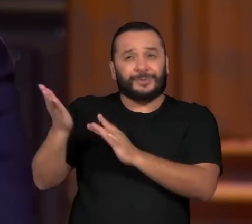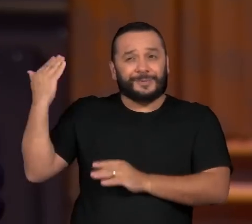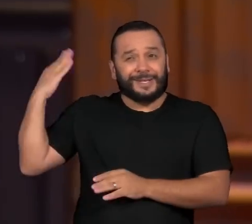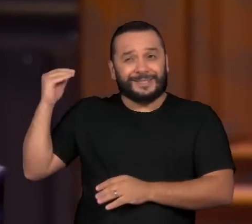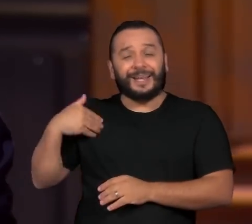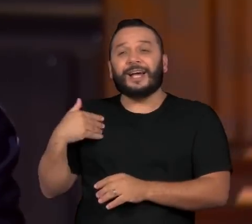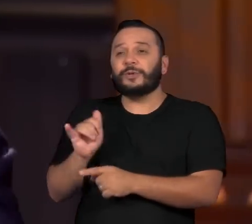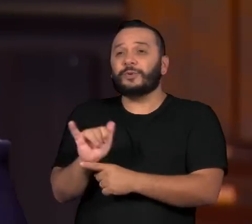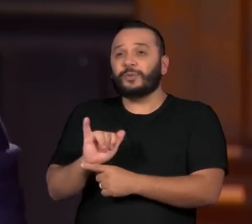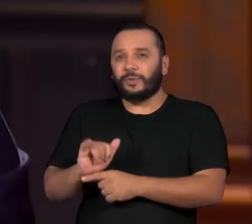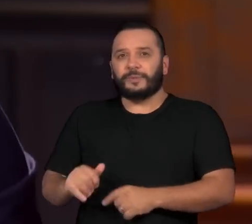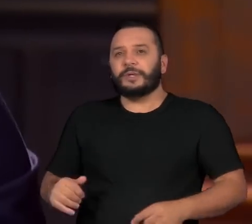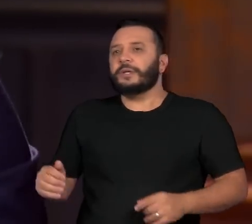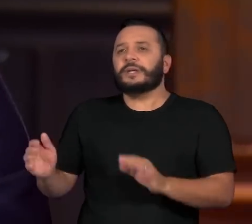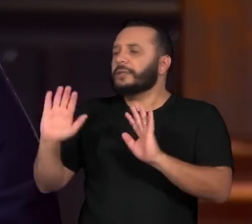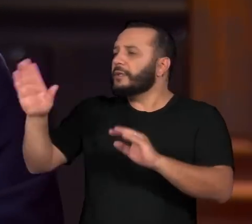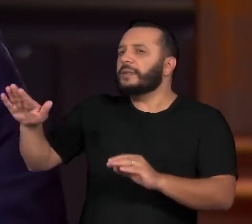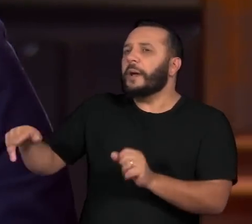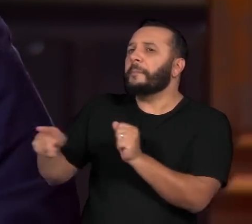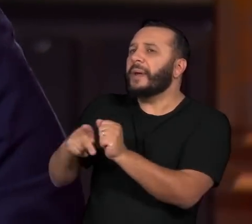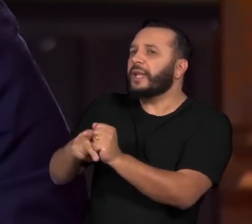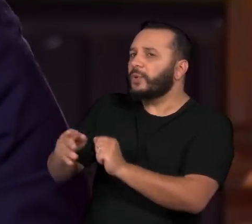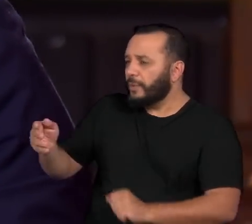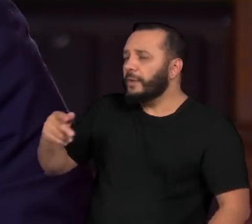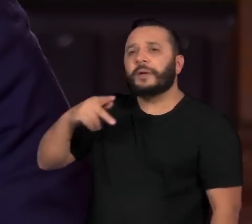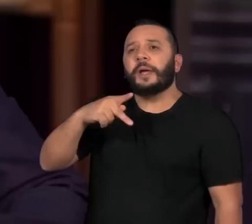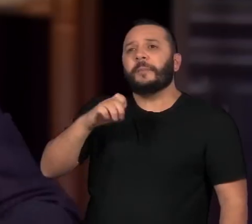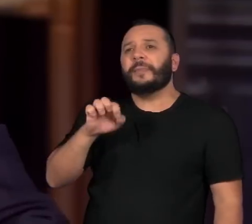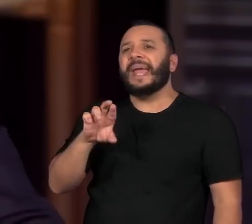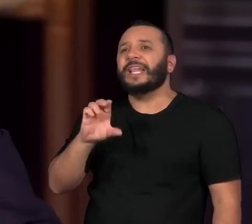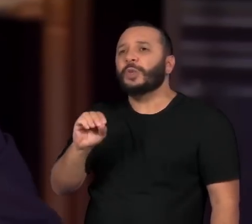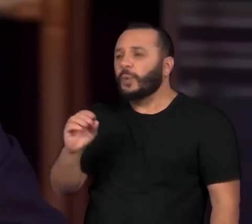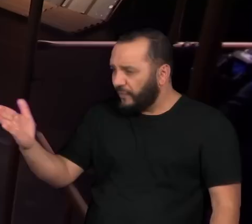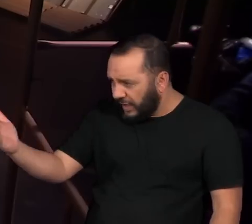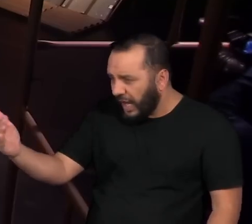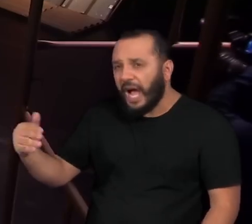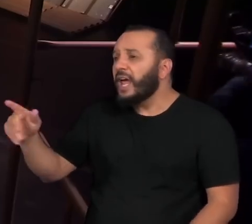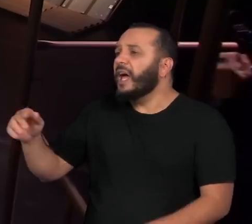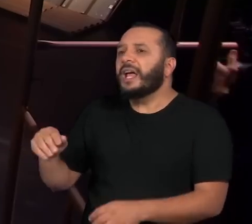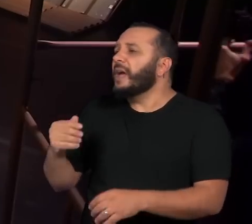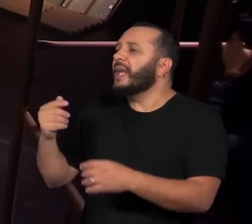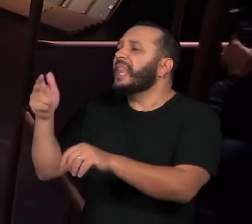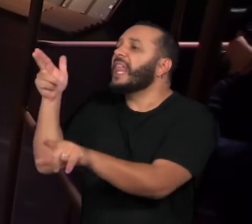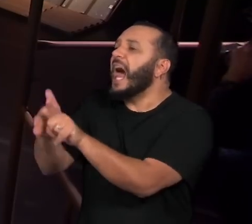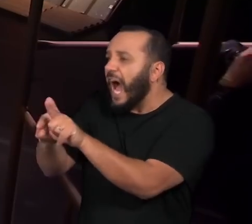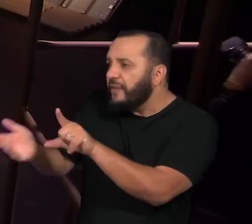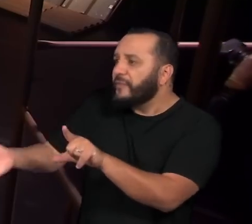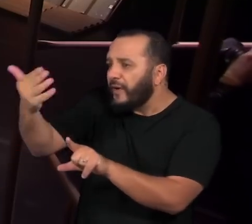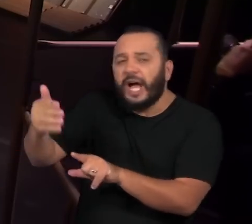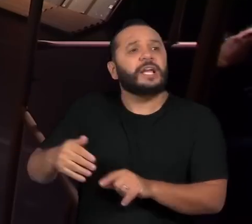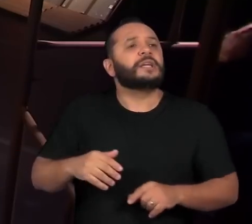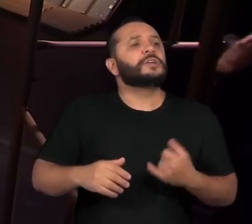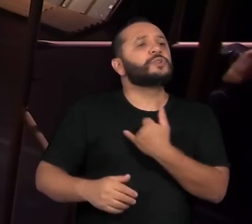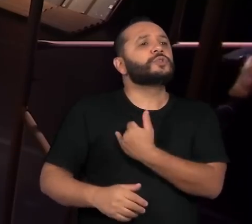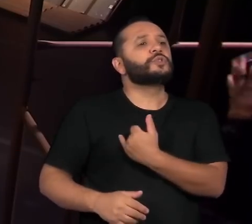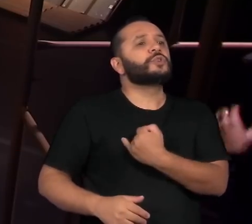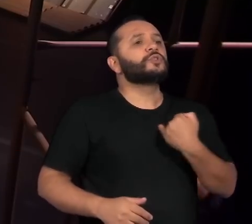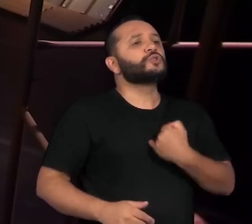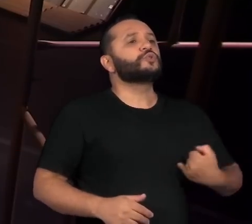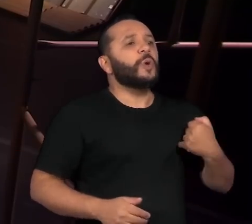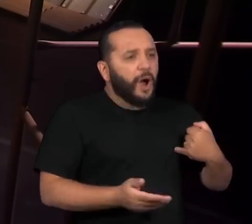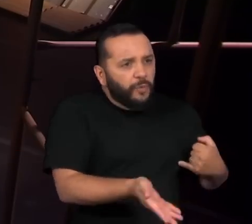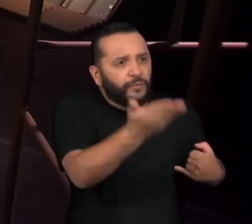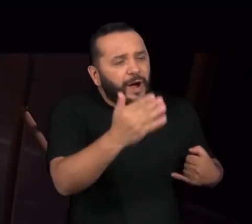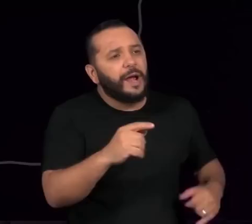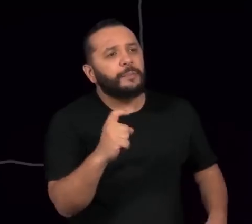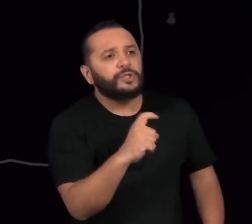ia colocar Pedrão. Pedro, faz uma live ali, Pedro. Ô, João, faz uma... Eu queria ver essa cena, Ou ele estaria no TikTok.